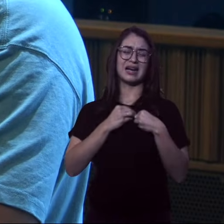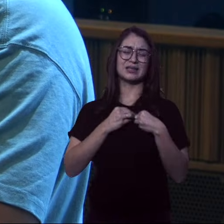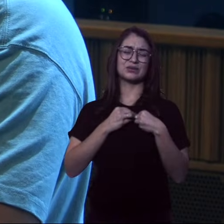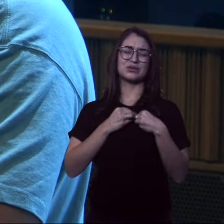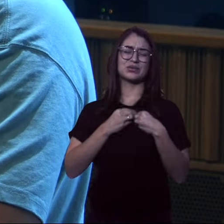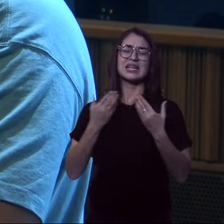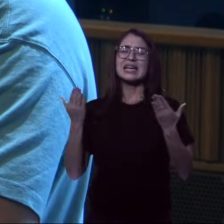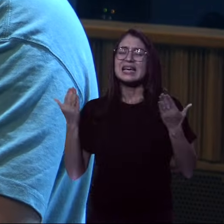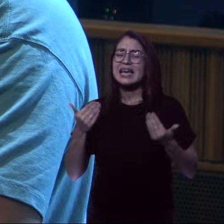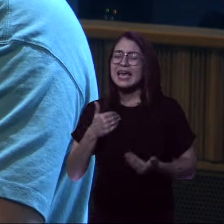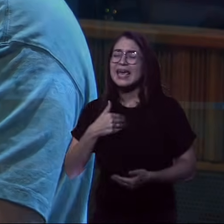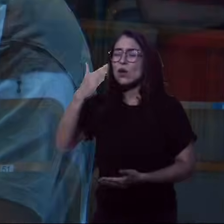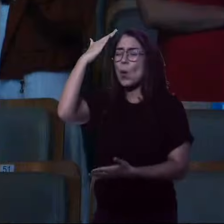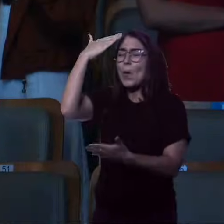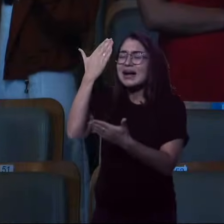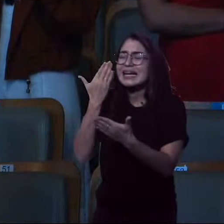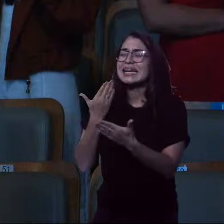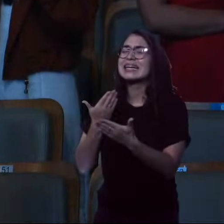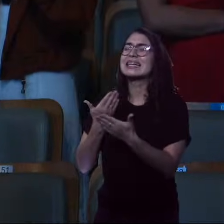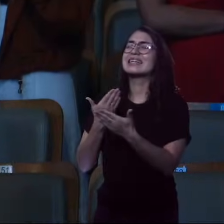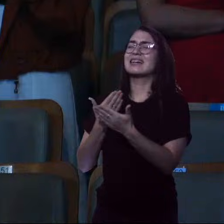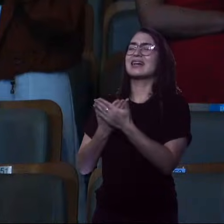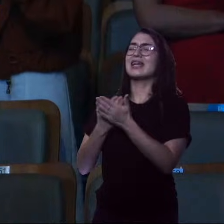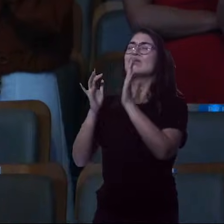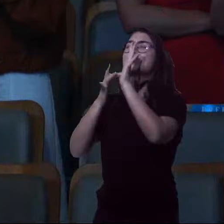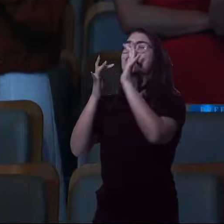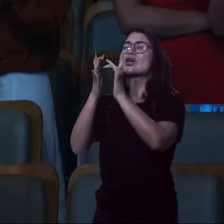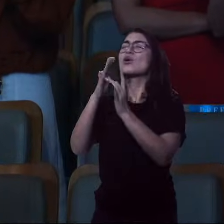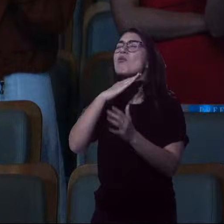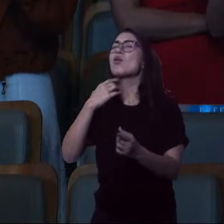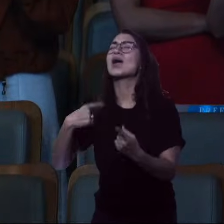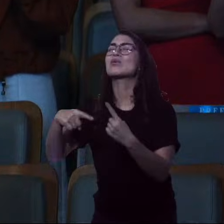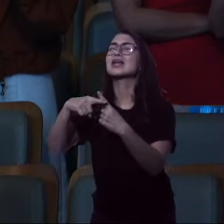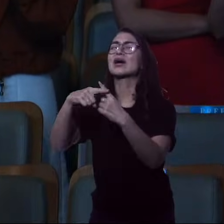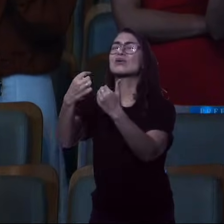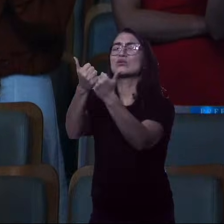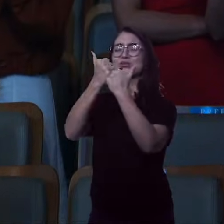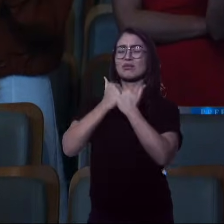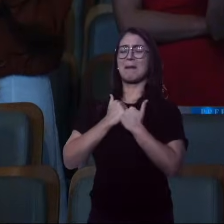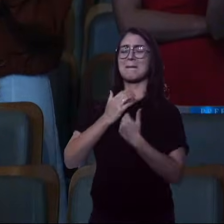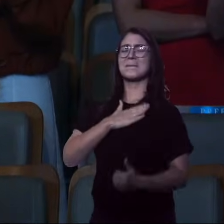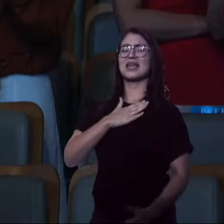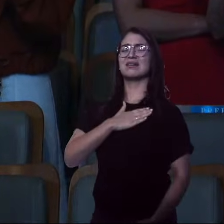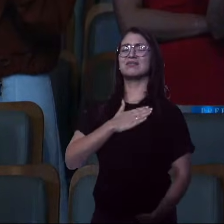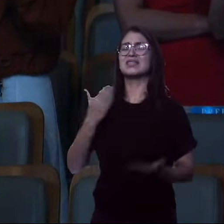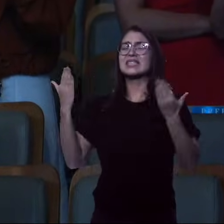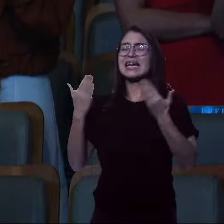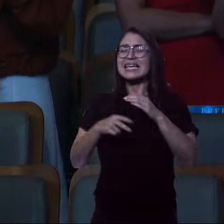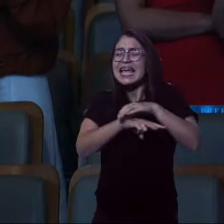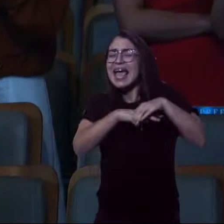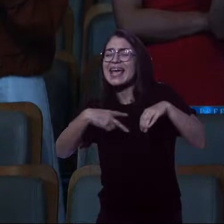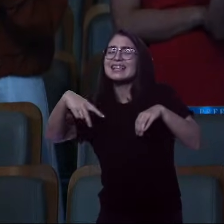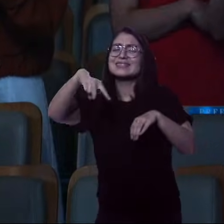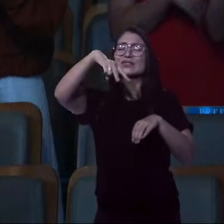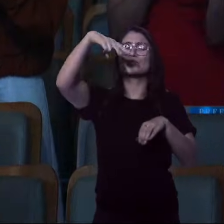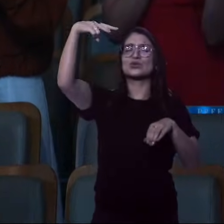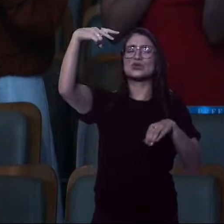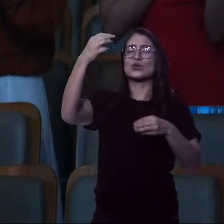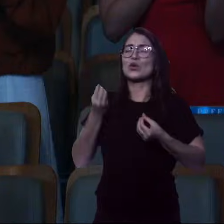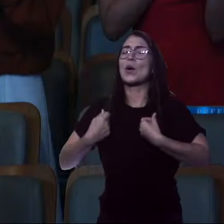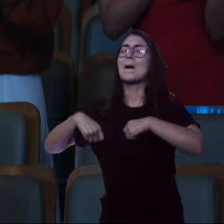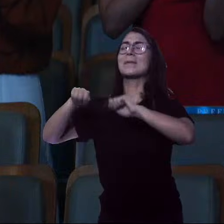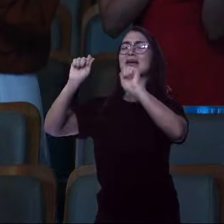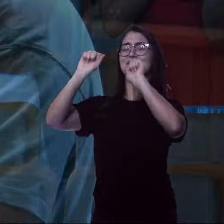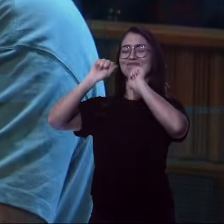eu creio que o Senhor morreu na cruz por mim. E ressuscitou para me